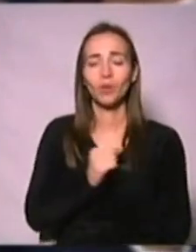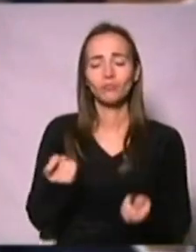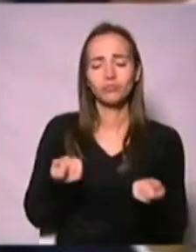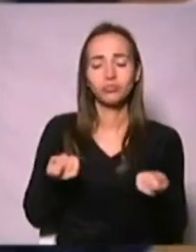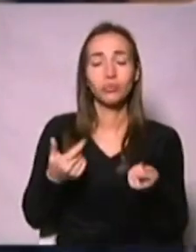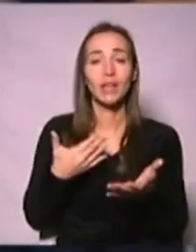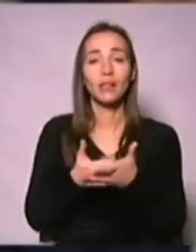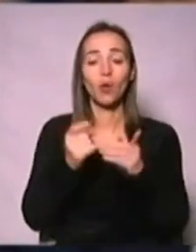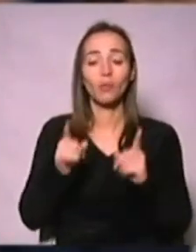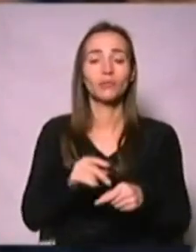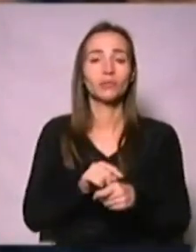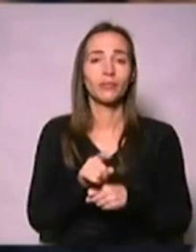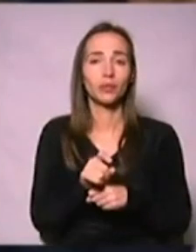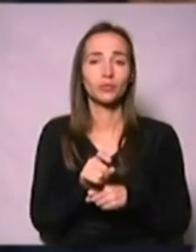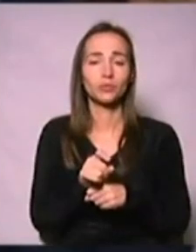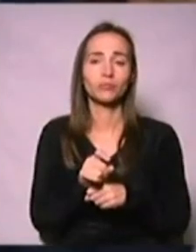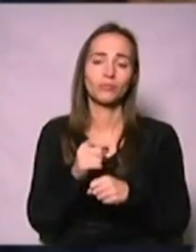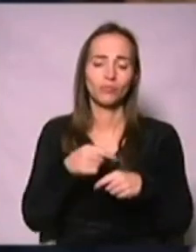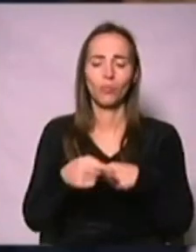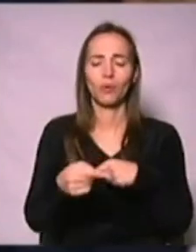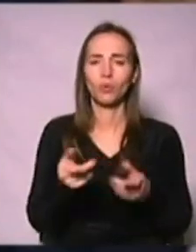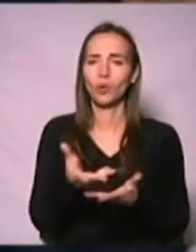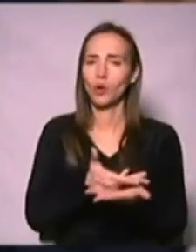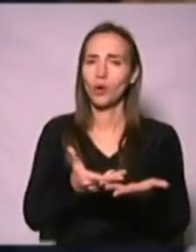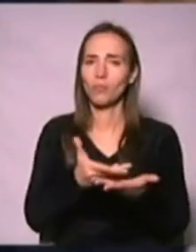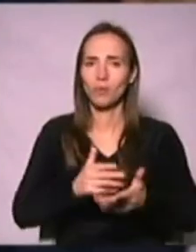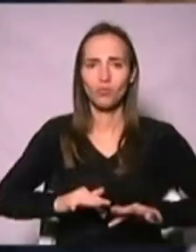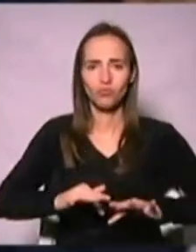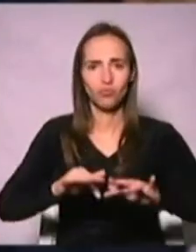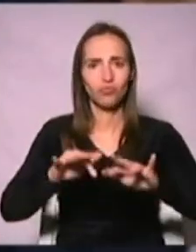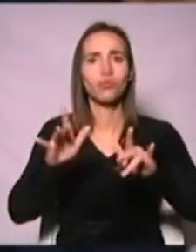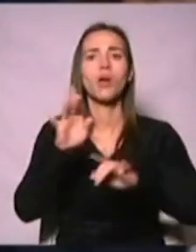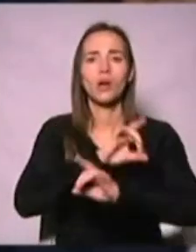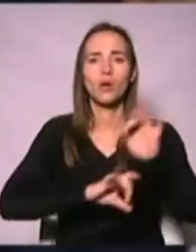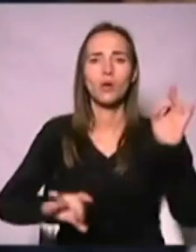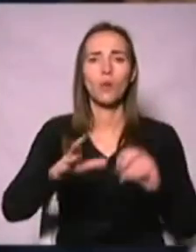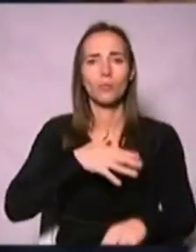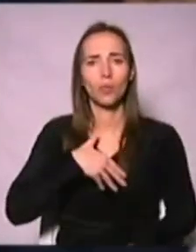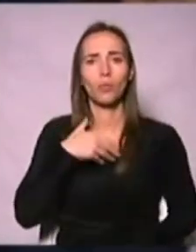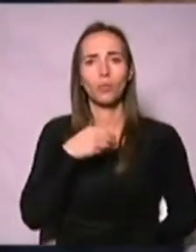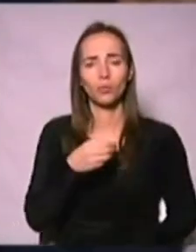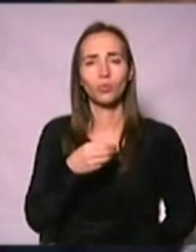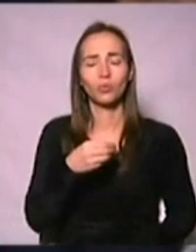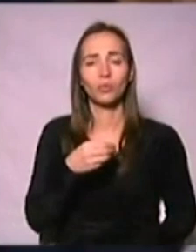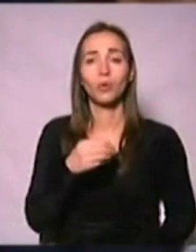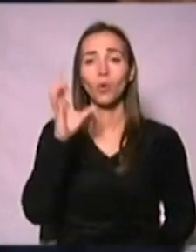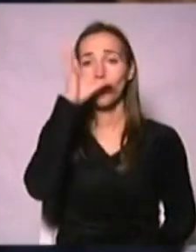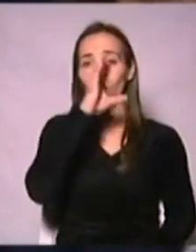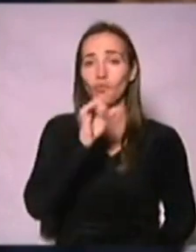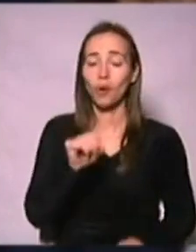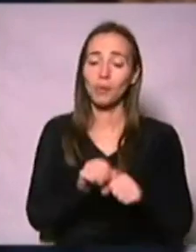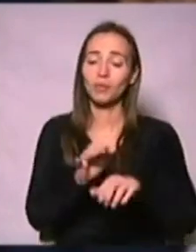até o início da pandemia num período assinalável crescimento económico na Europa e no mundo o governo denominada